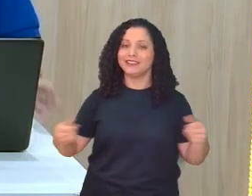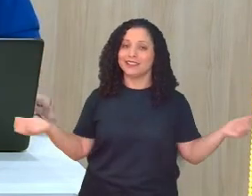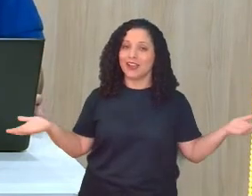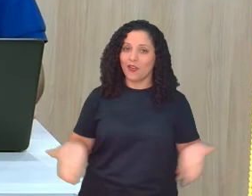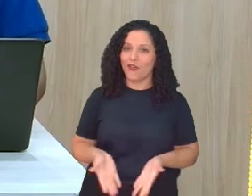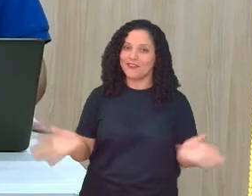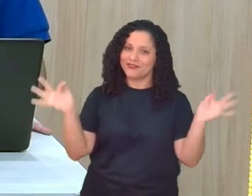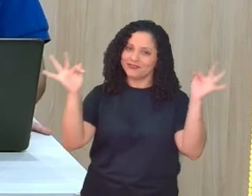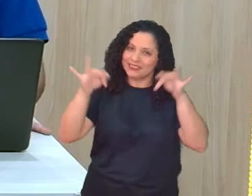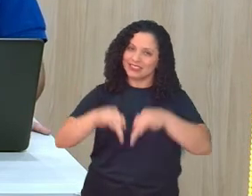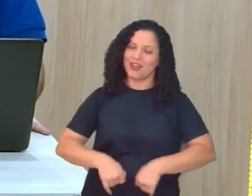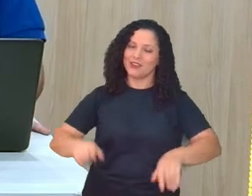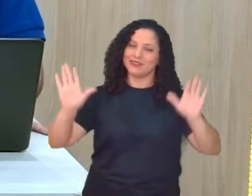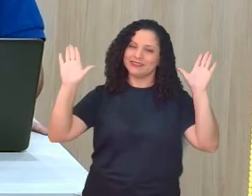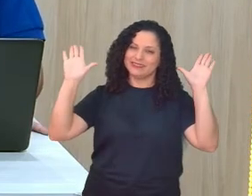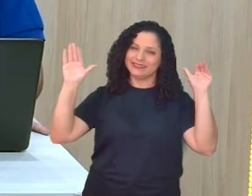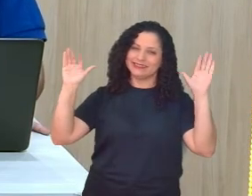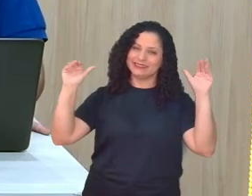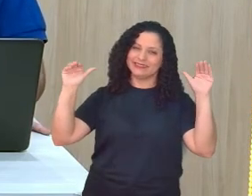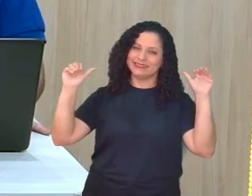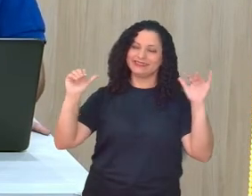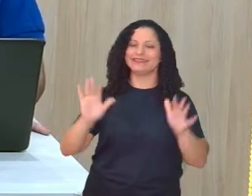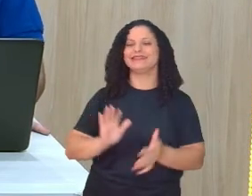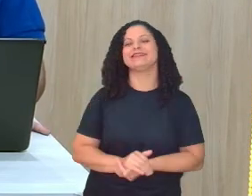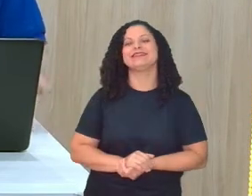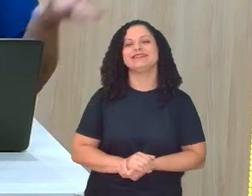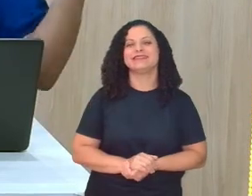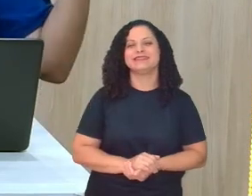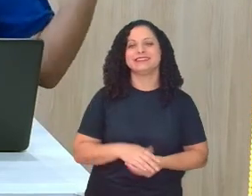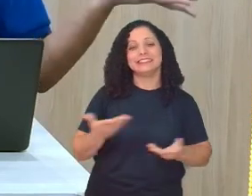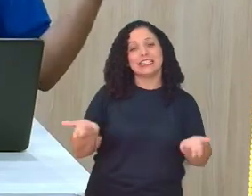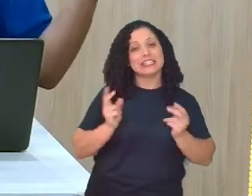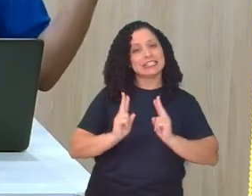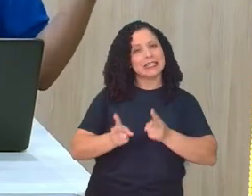de vocês. Até a próxima, pessoal. Tchau, gente. Como